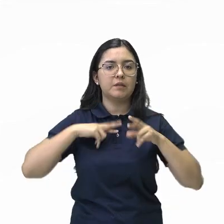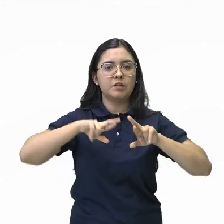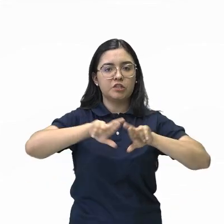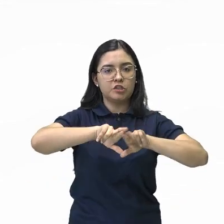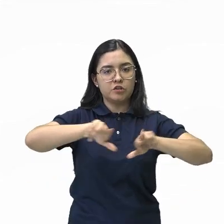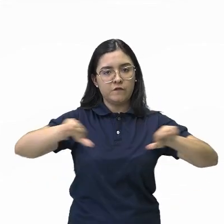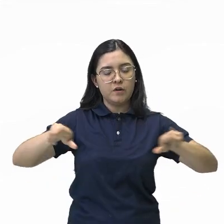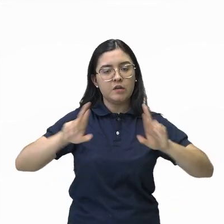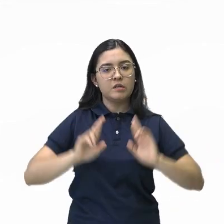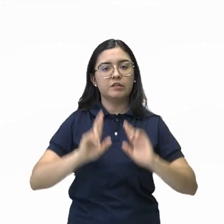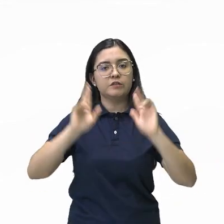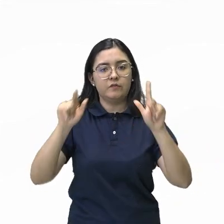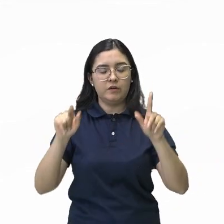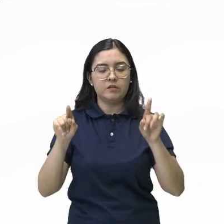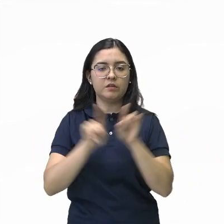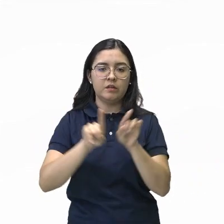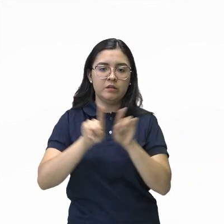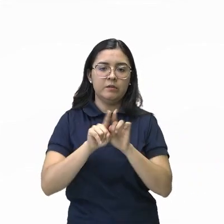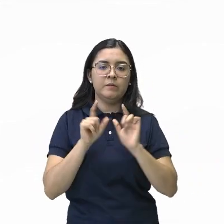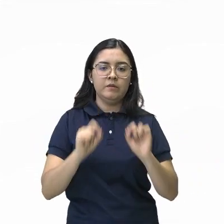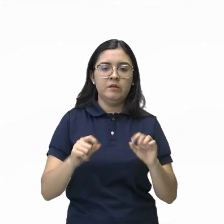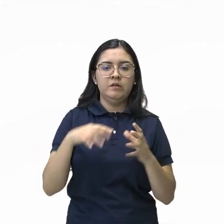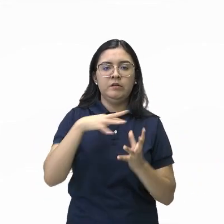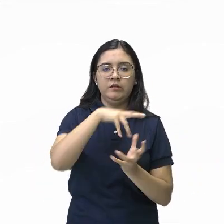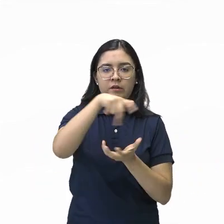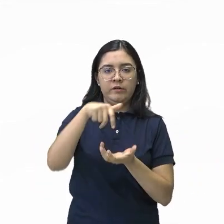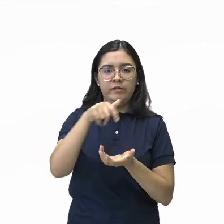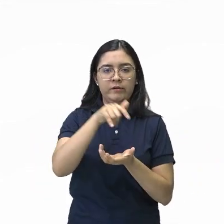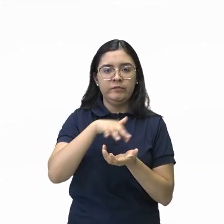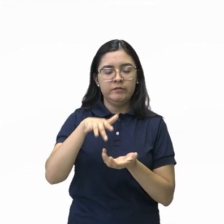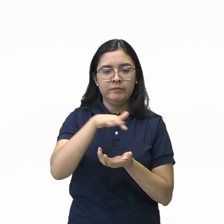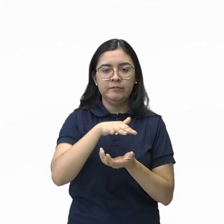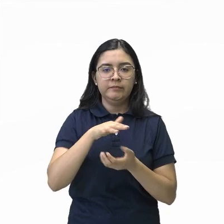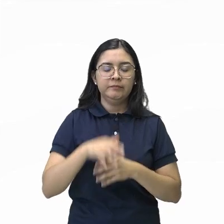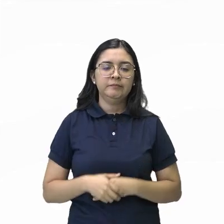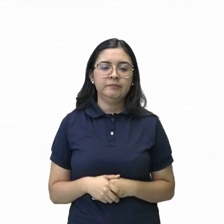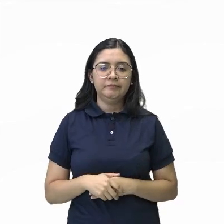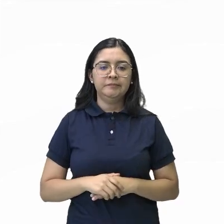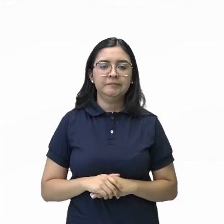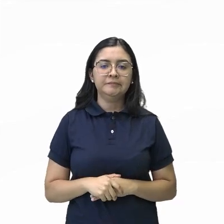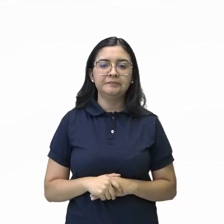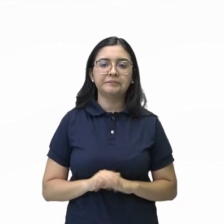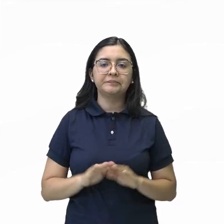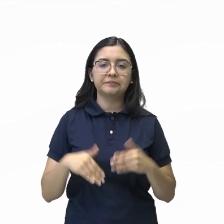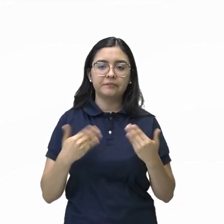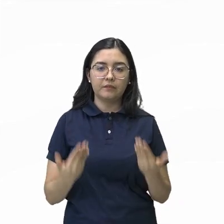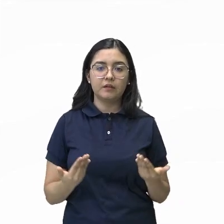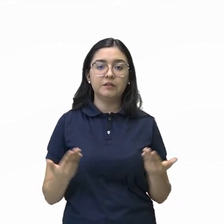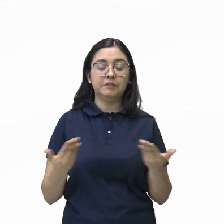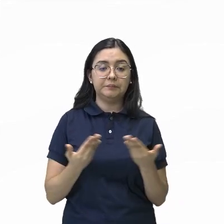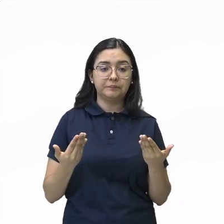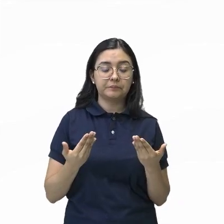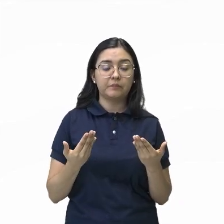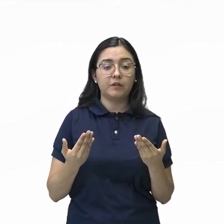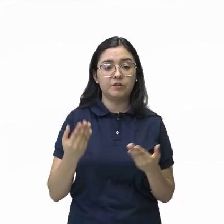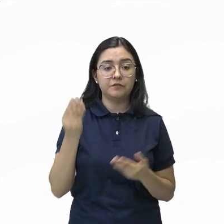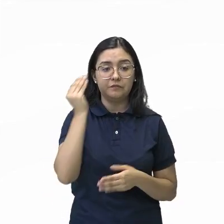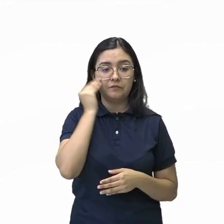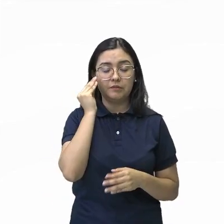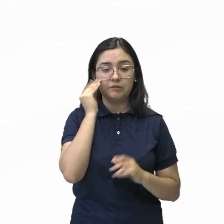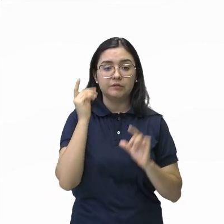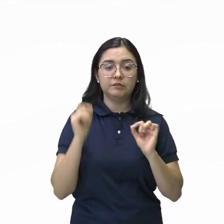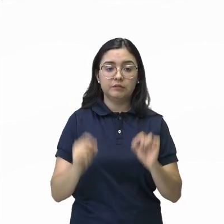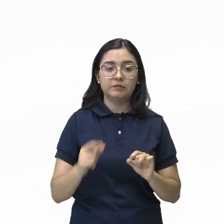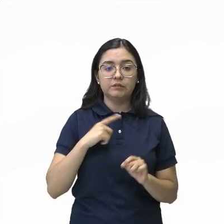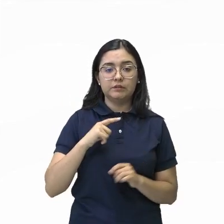essa diferença também entre ecossistemas, certo? Bom, e aí a gente observa, pessoal, né, dentro desse